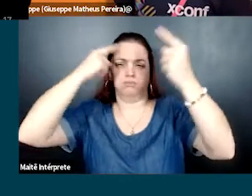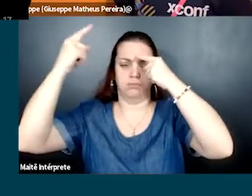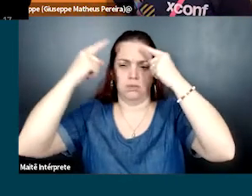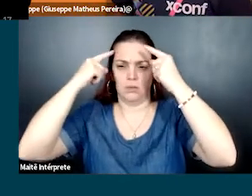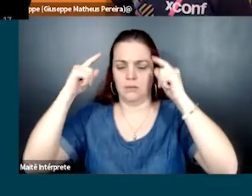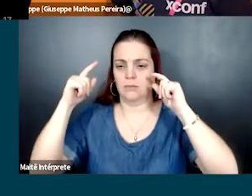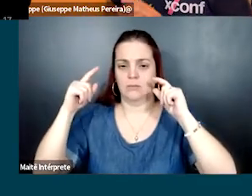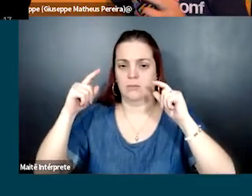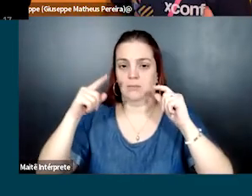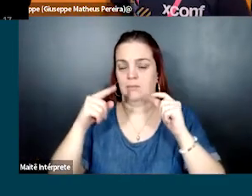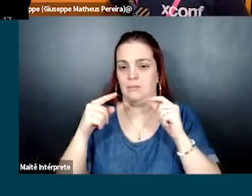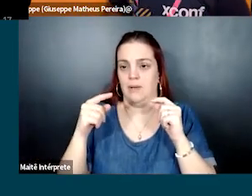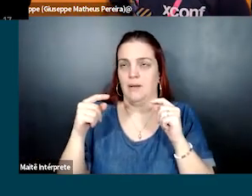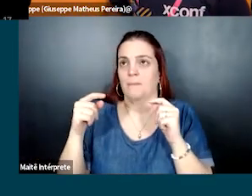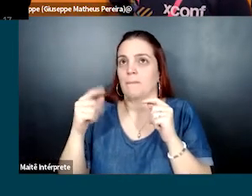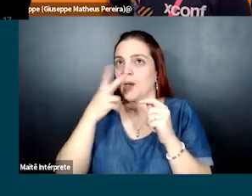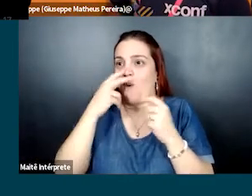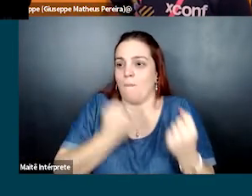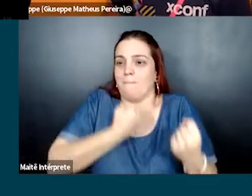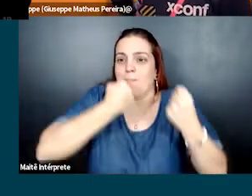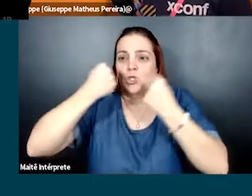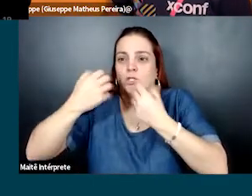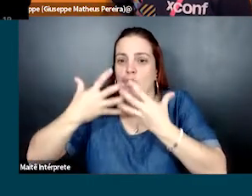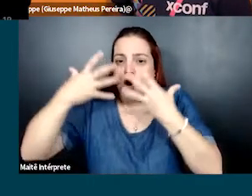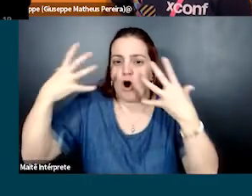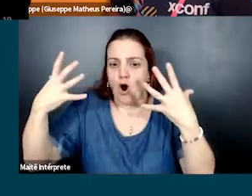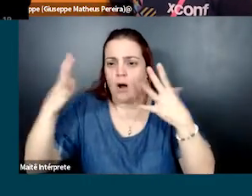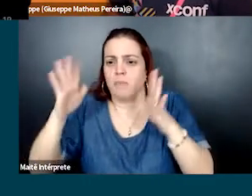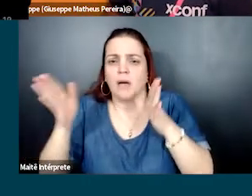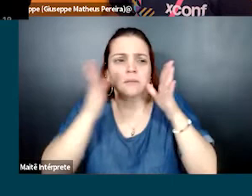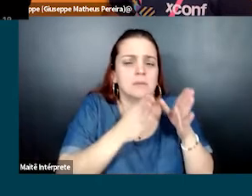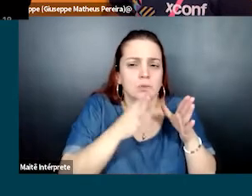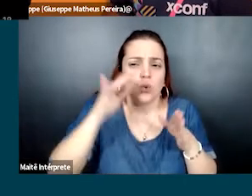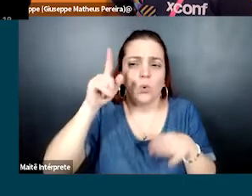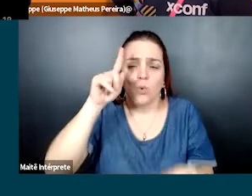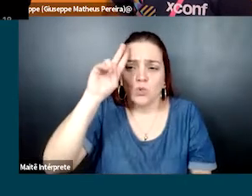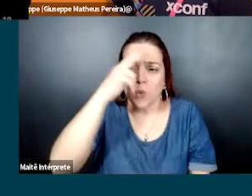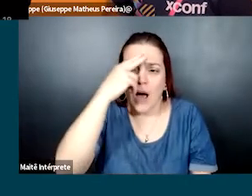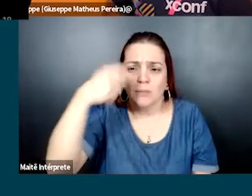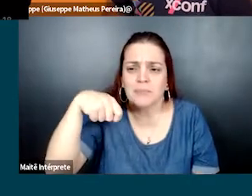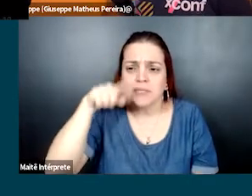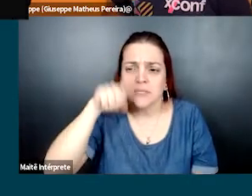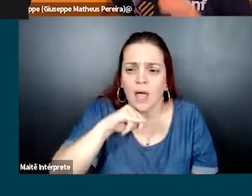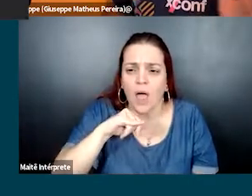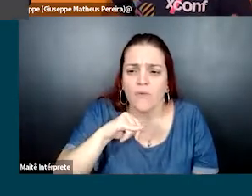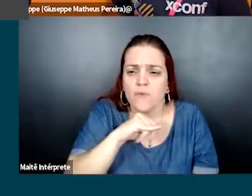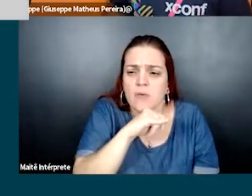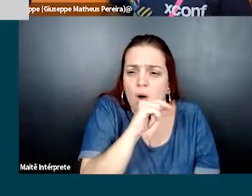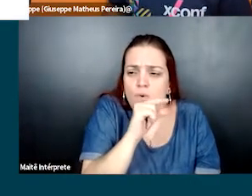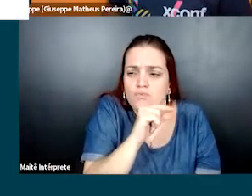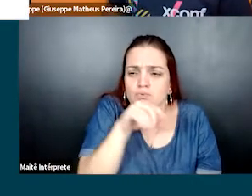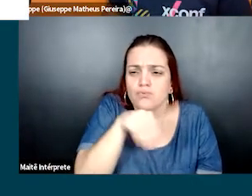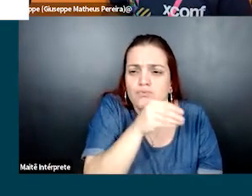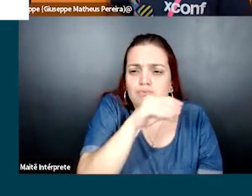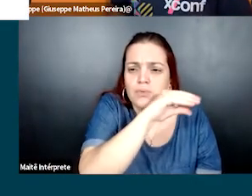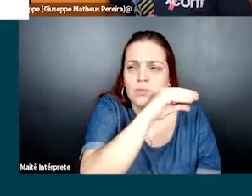coisa, fazer uma turbina aqui, minha jornada de usuário é um aviãozinho, né? E a gente deixa passar,